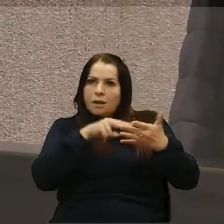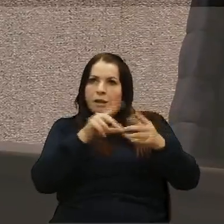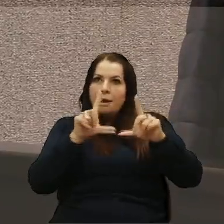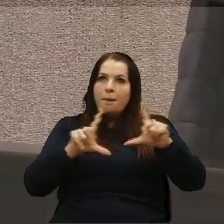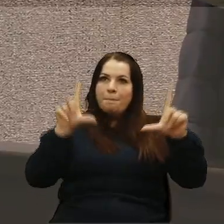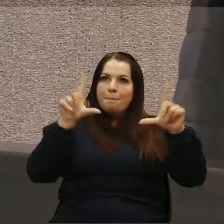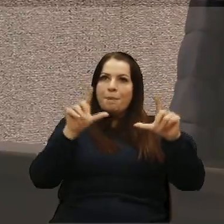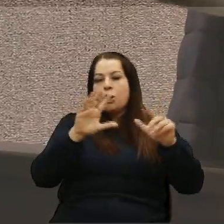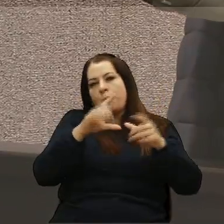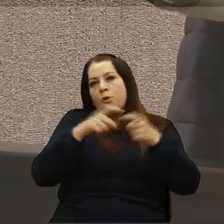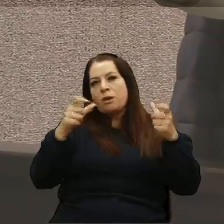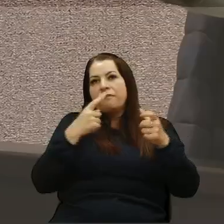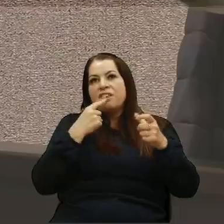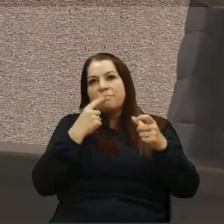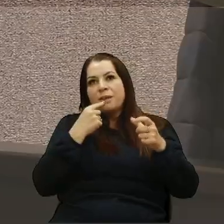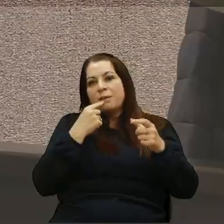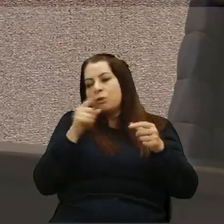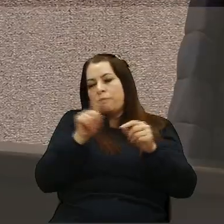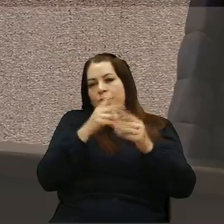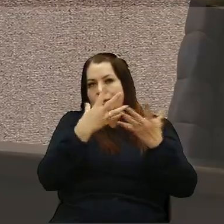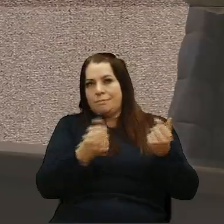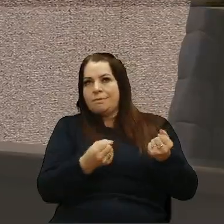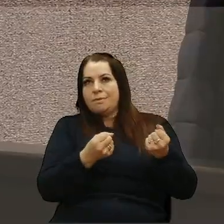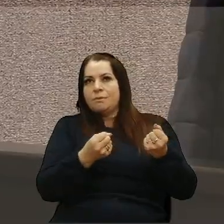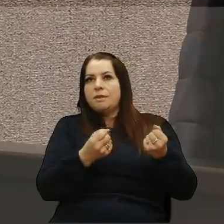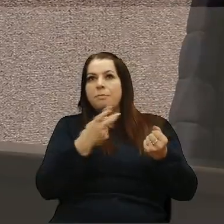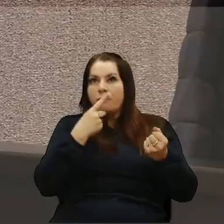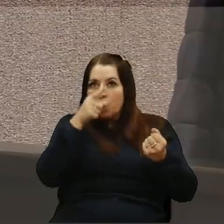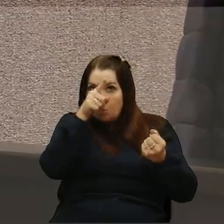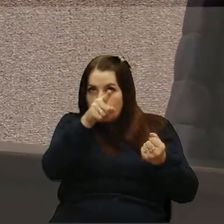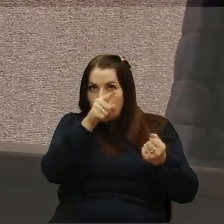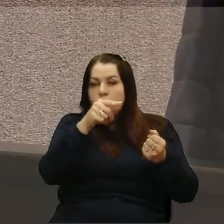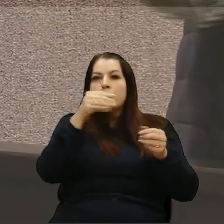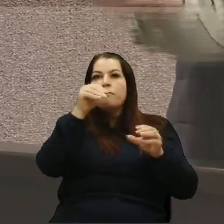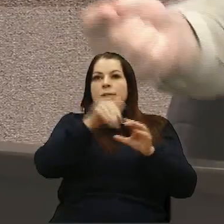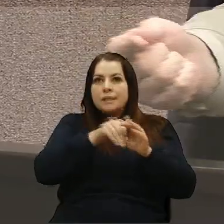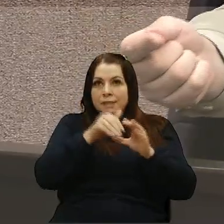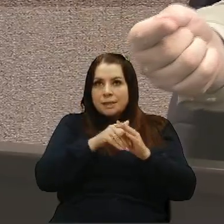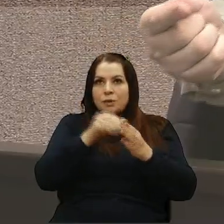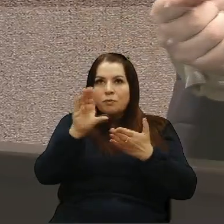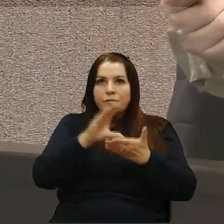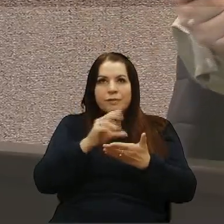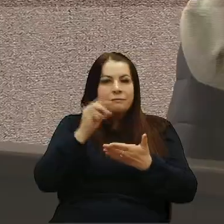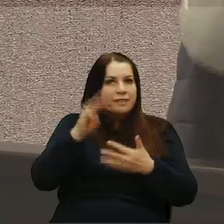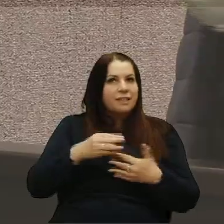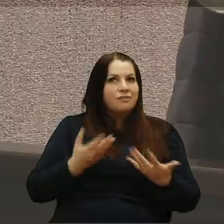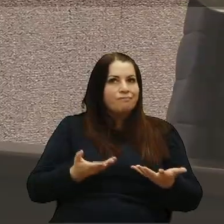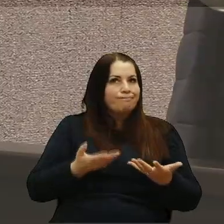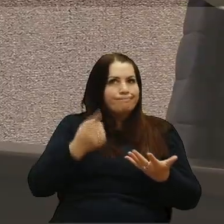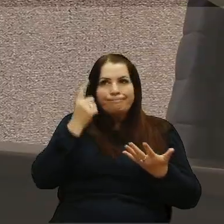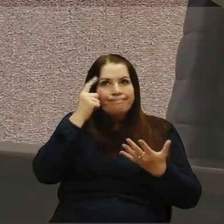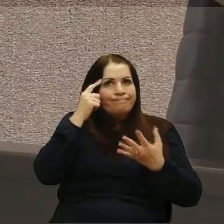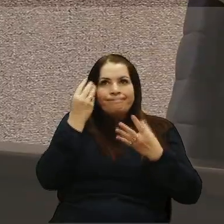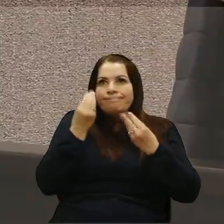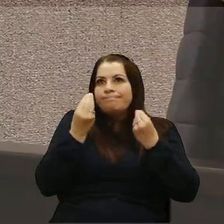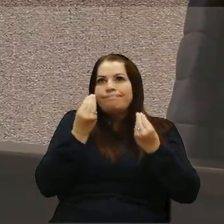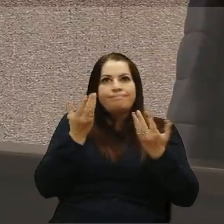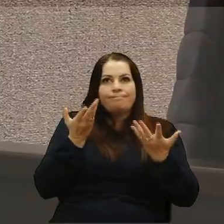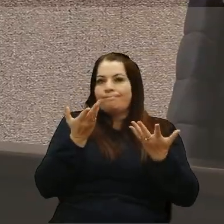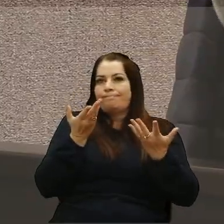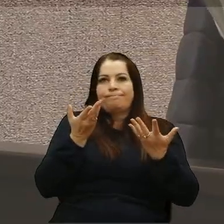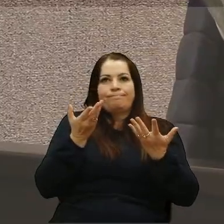maioria dele vermelho, porque a emenda foi rejeitada, e a pessoa dizendo que aquilo ali era a votação do repasse à Visate. Então veja